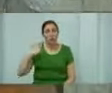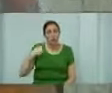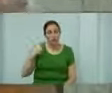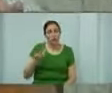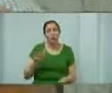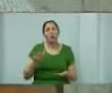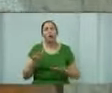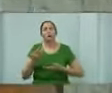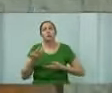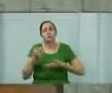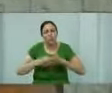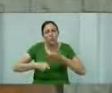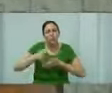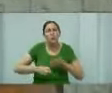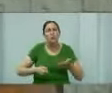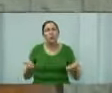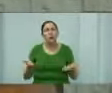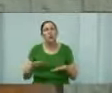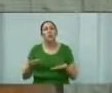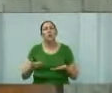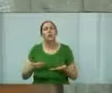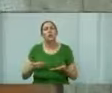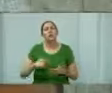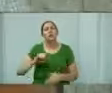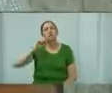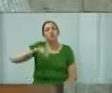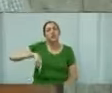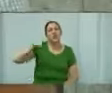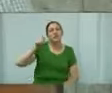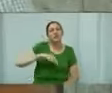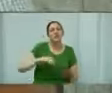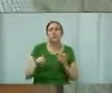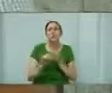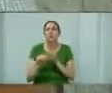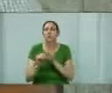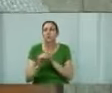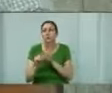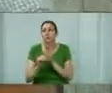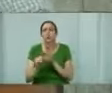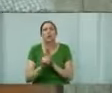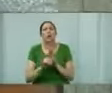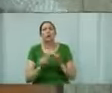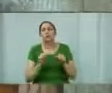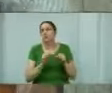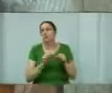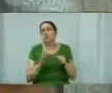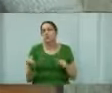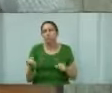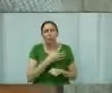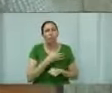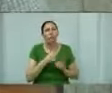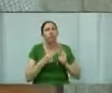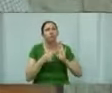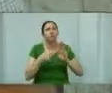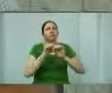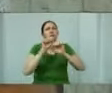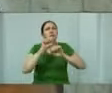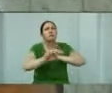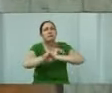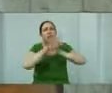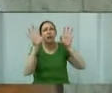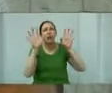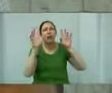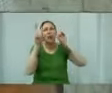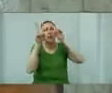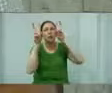Então, cancelamos o edital e vamos trabalhar com outra questão, com temas mais claros, conversando de uma forma muito